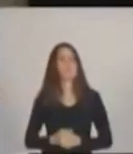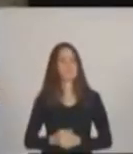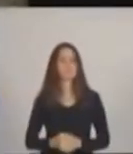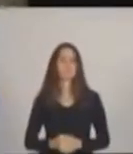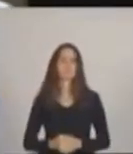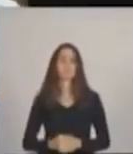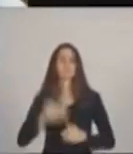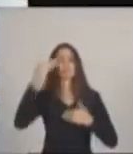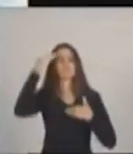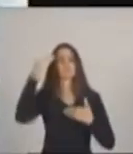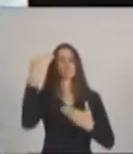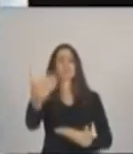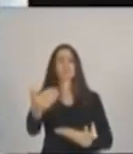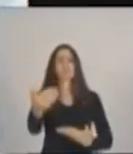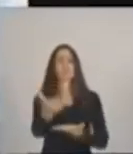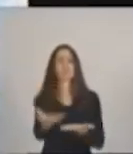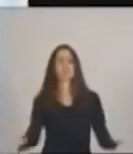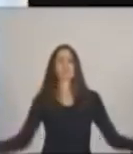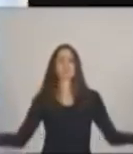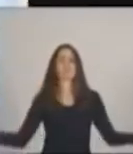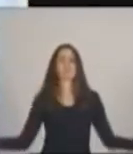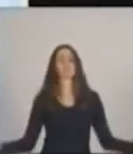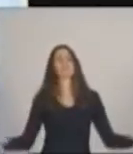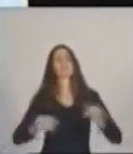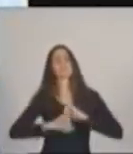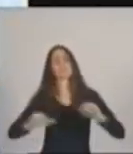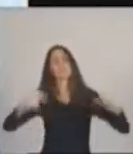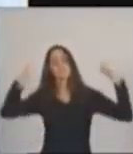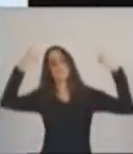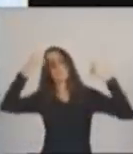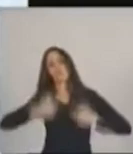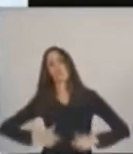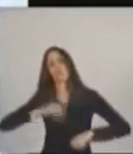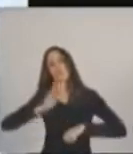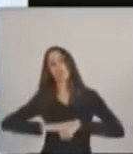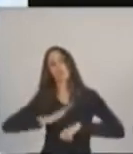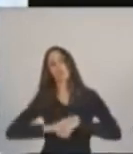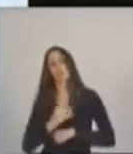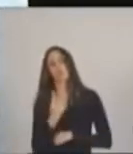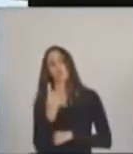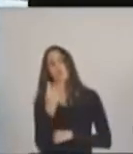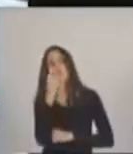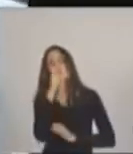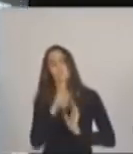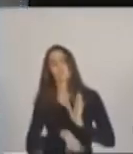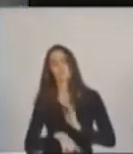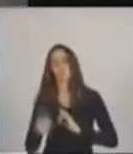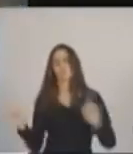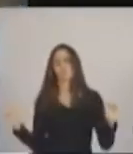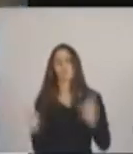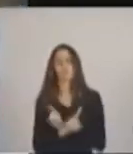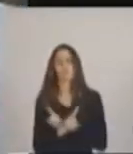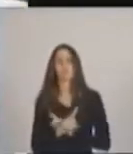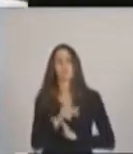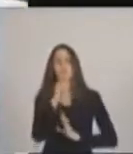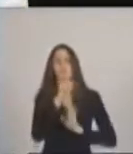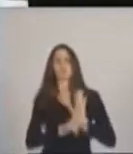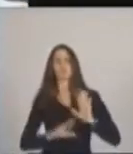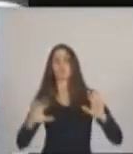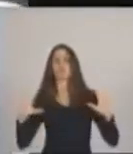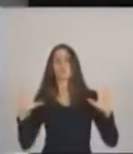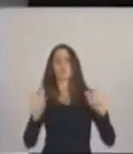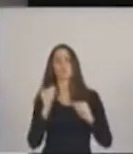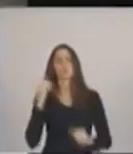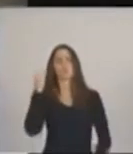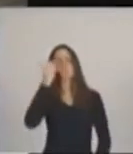deputados e quero dizer o seguinte: não me titule como o autor único desse projeto. Esse é um projeto dos deputados,